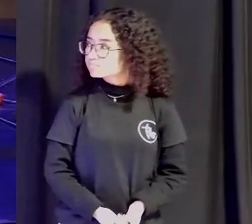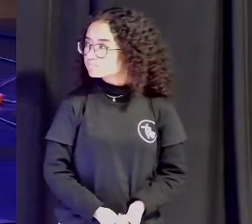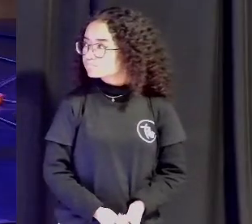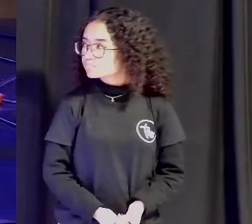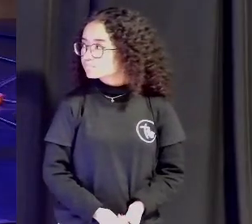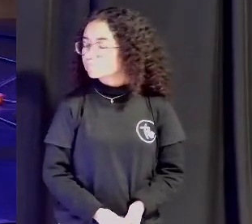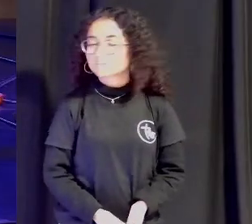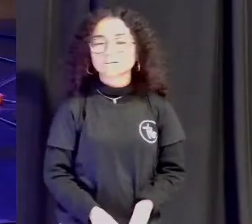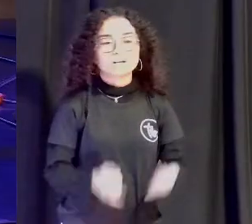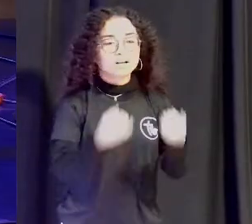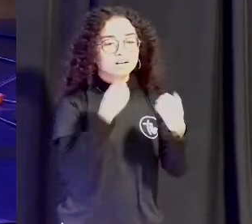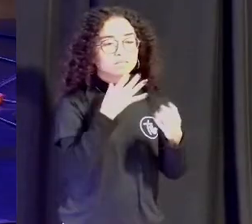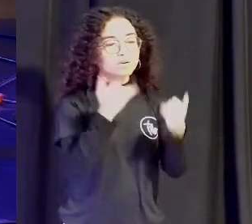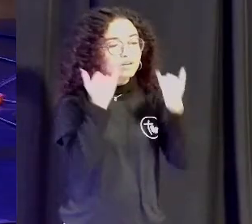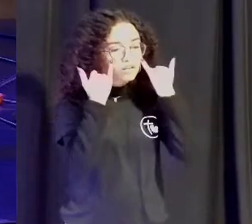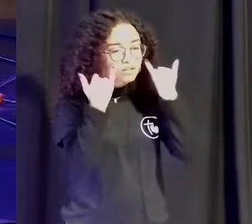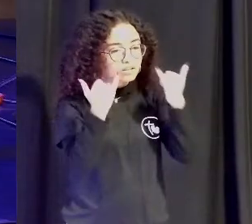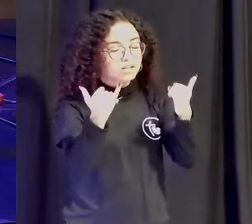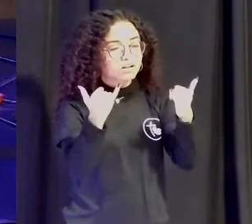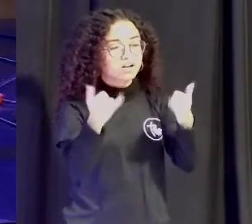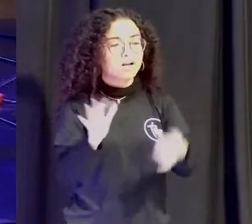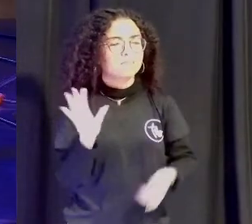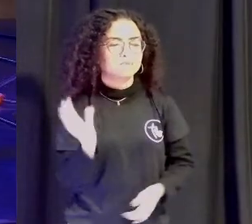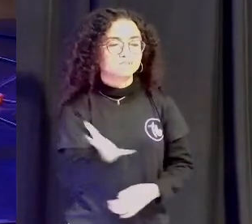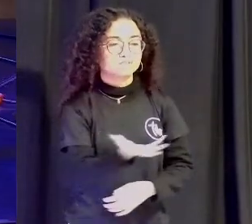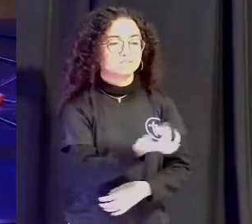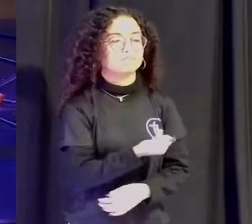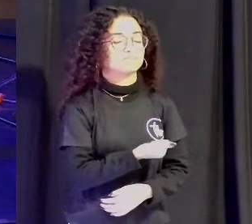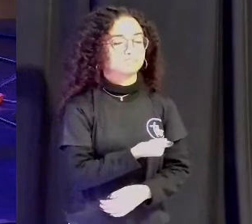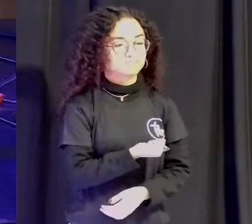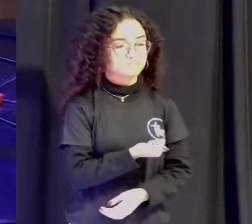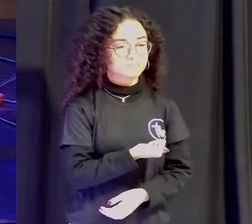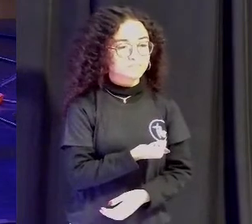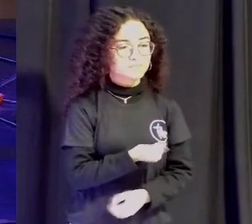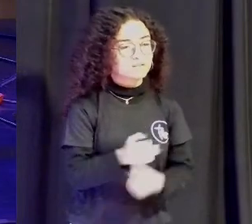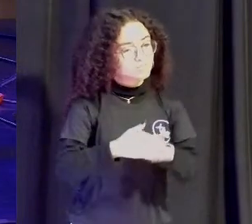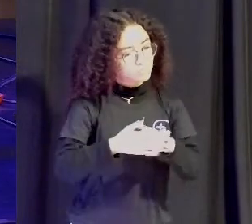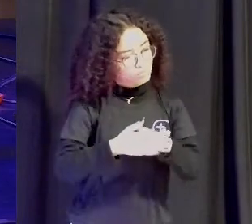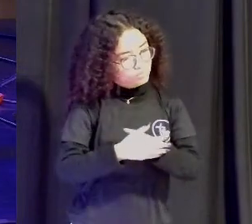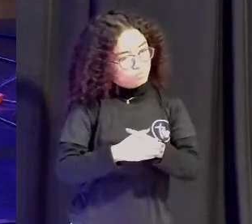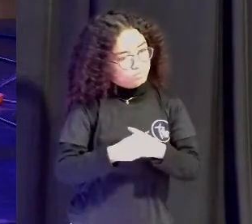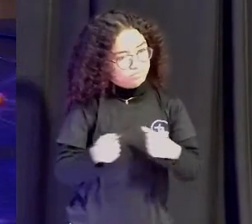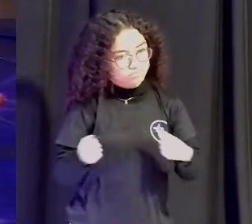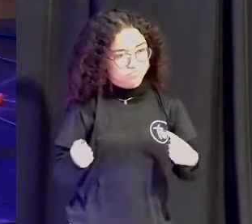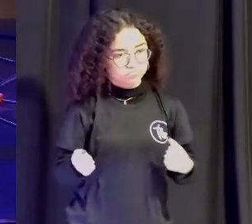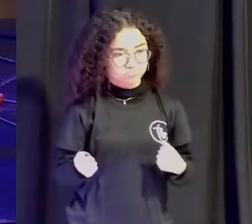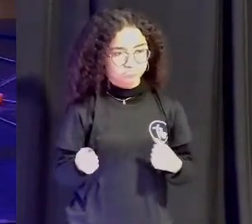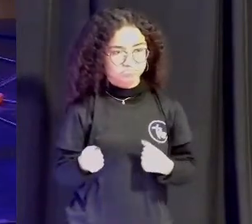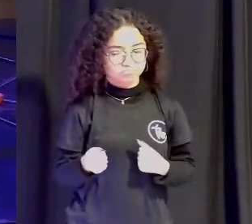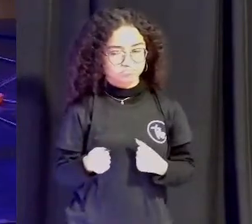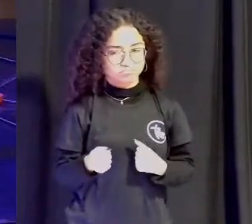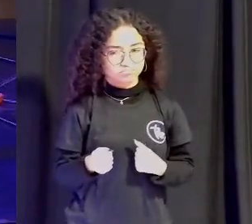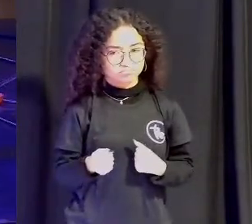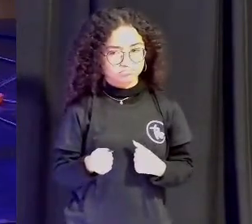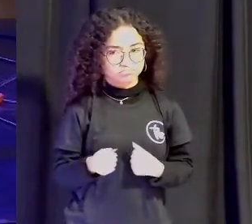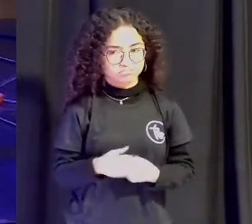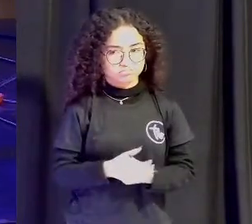é a boa notícia que veio para nos salvar, para nos curar das nossas enfermidades,